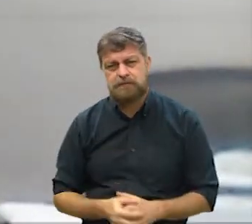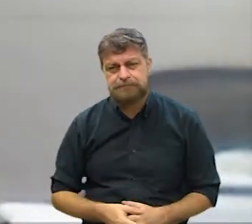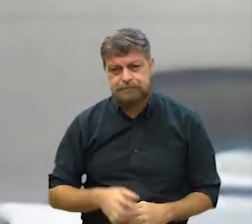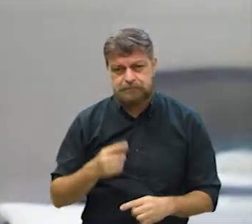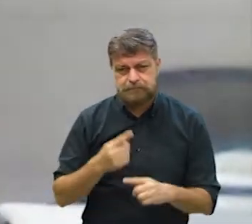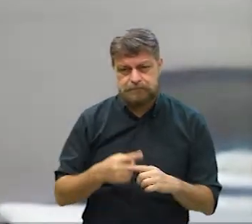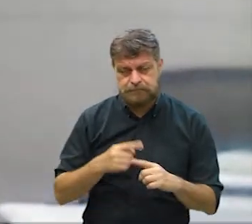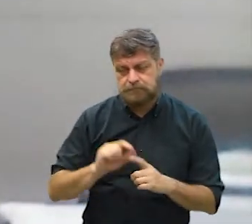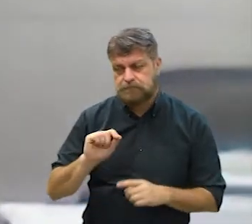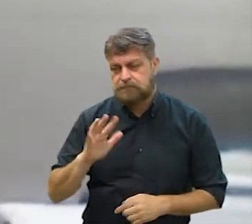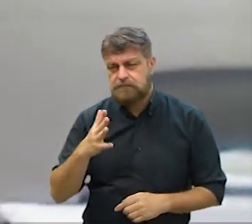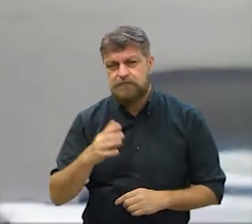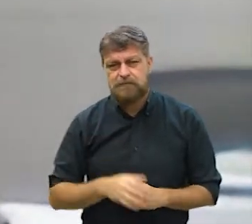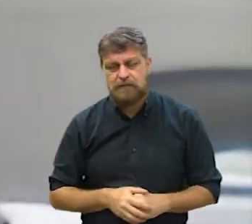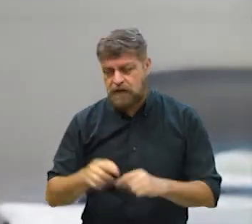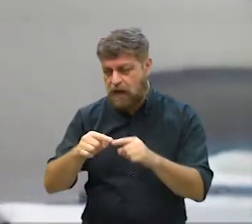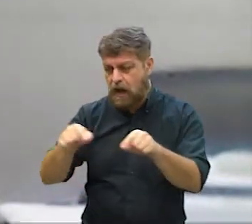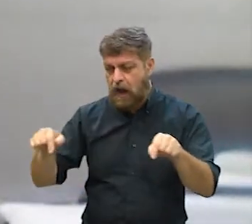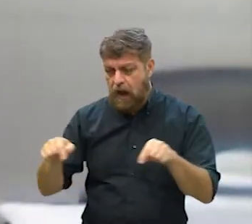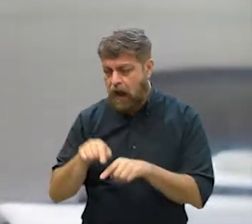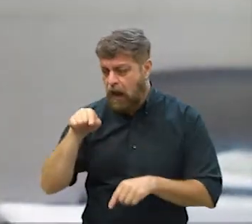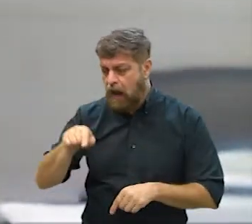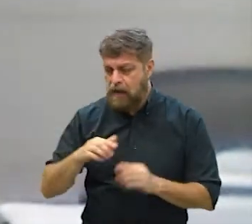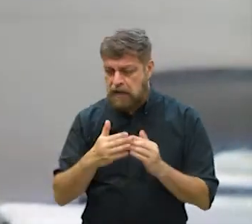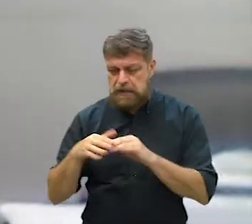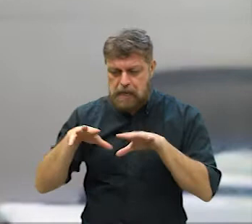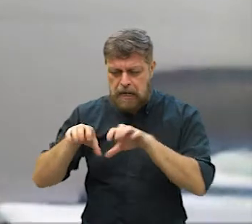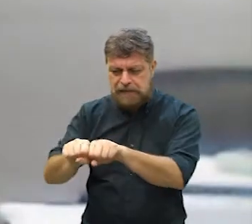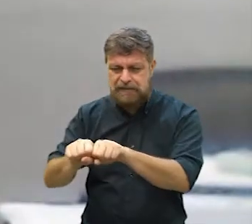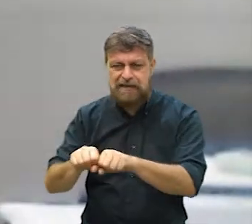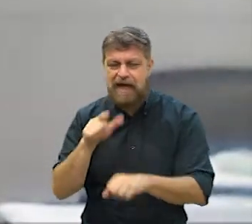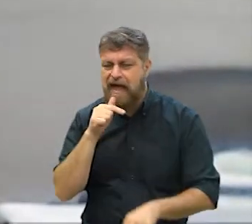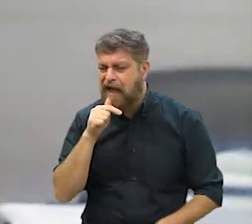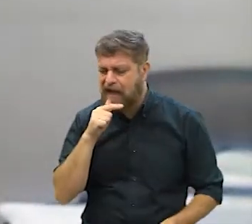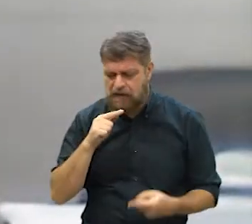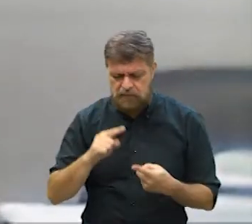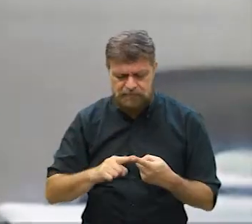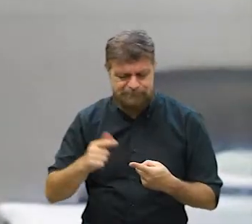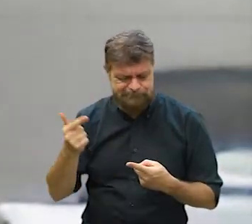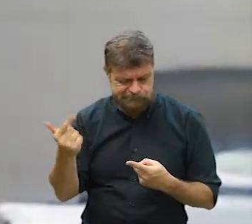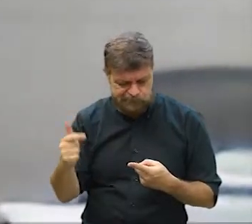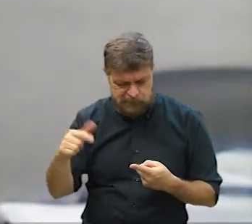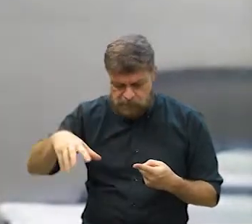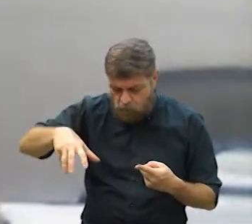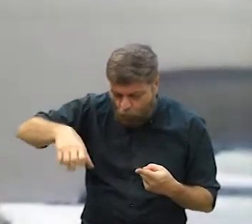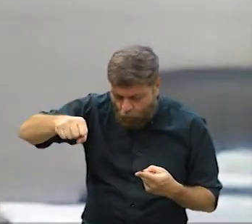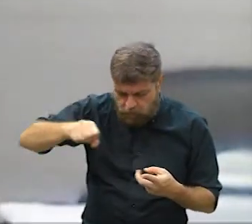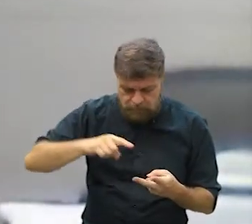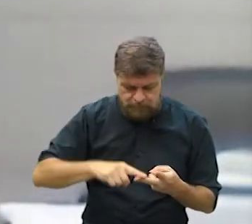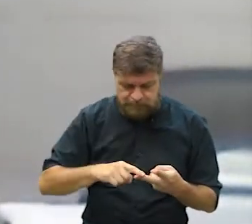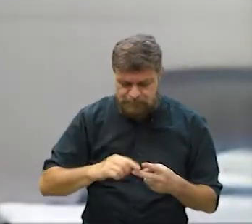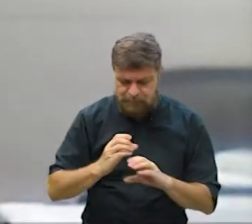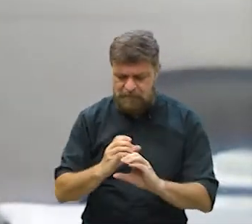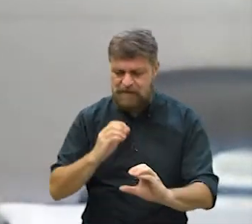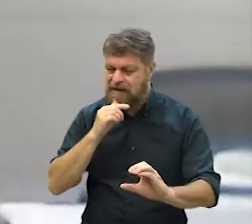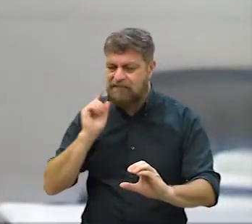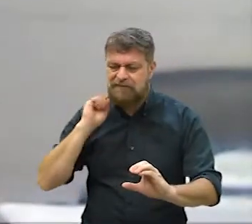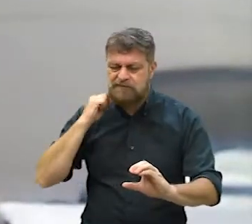porque normalmente você vai lá, não tem água, não tem rede de esgoto, não tem rede de água,